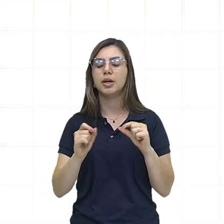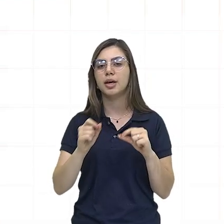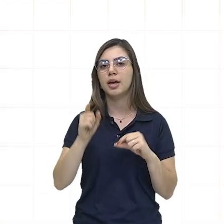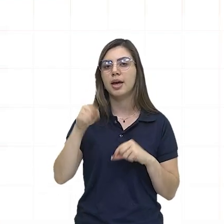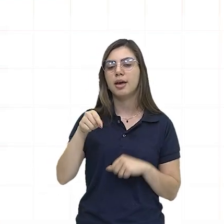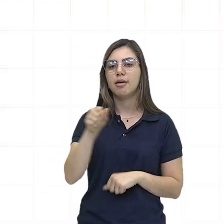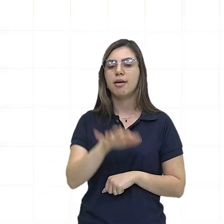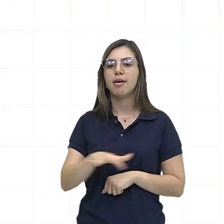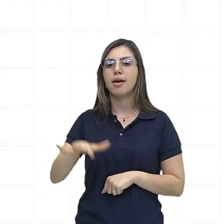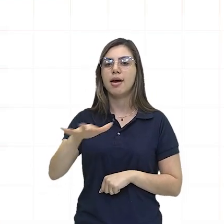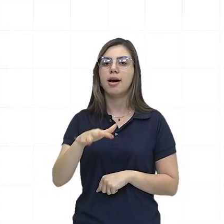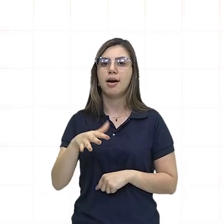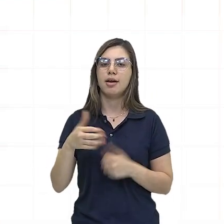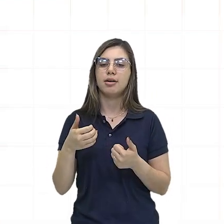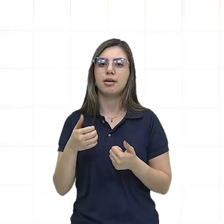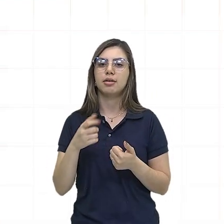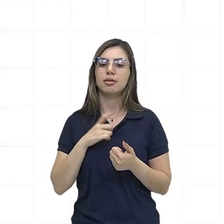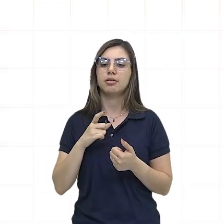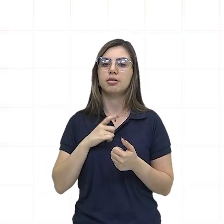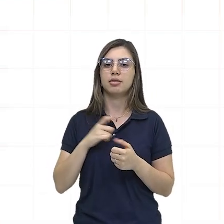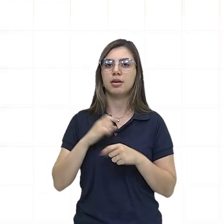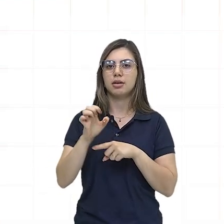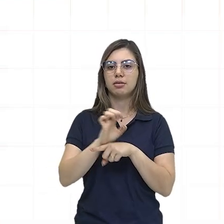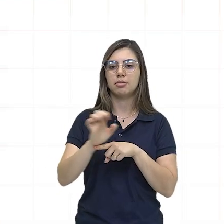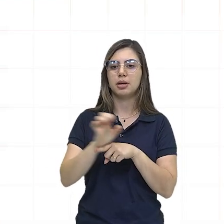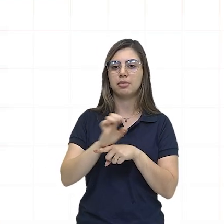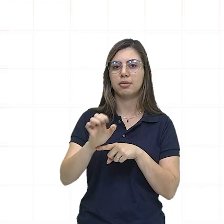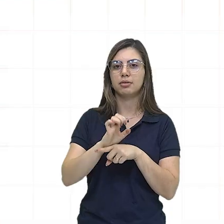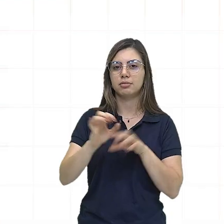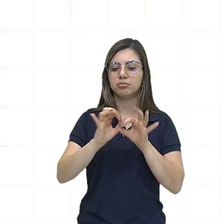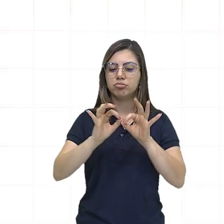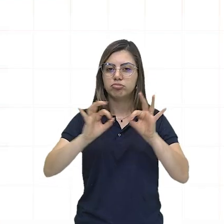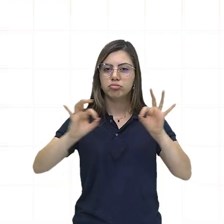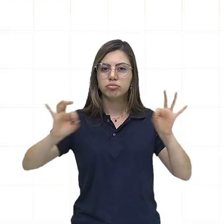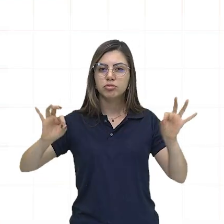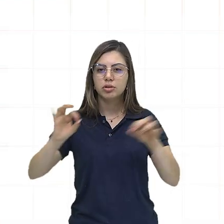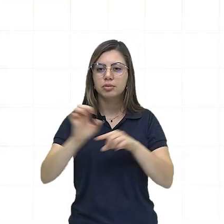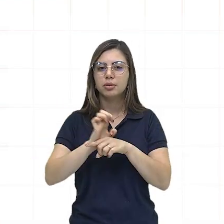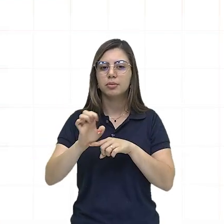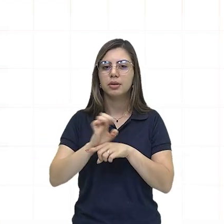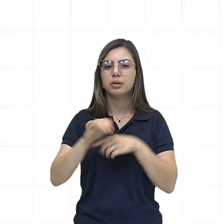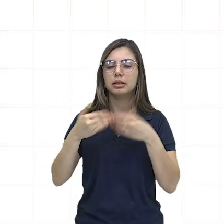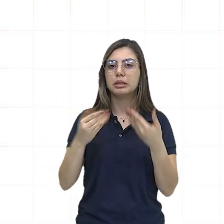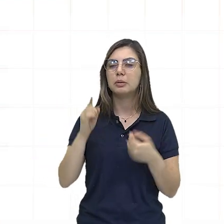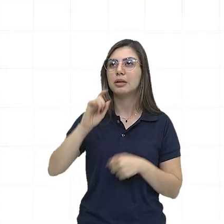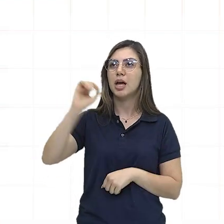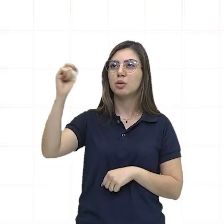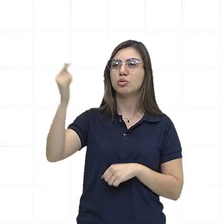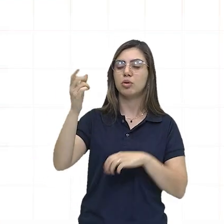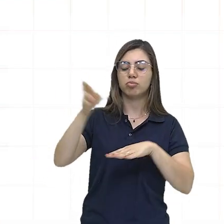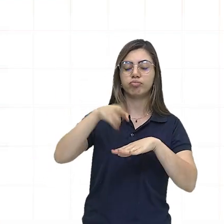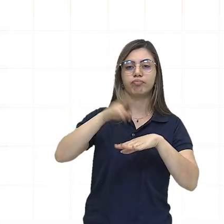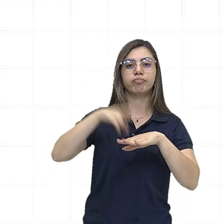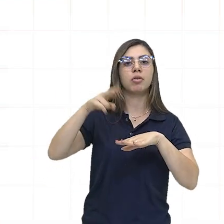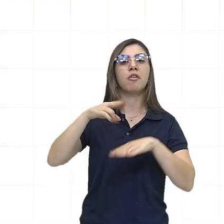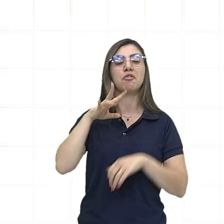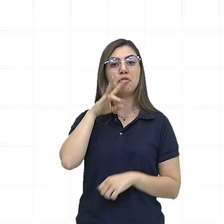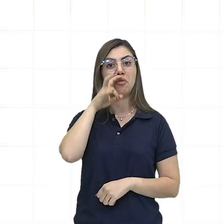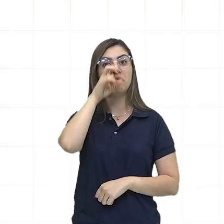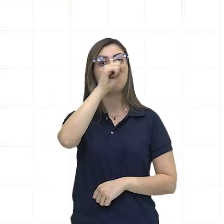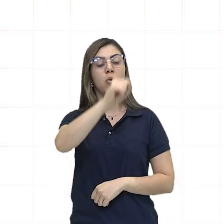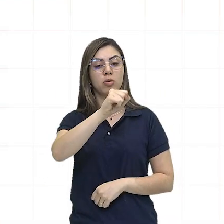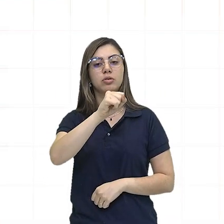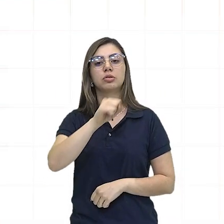próximas à linha do Equador, onde os raios solares incidem na superfície com grande